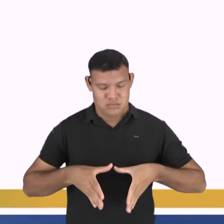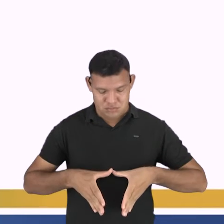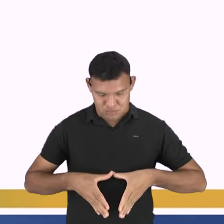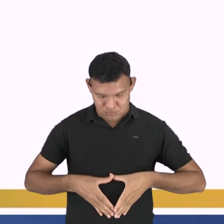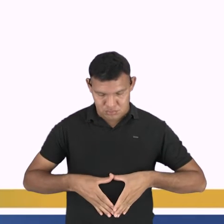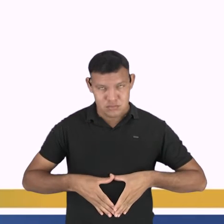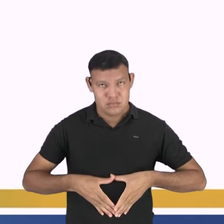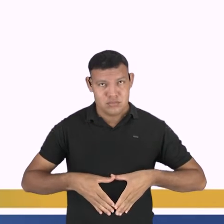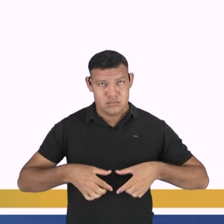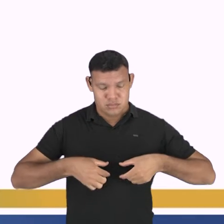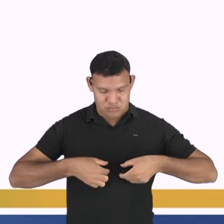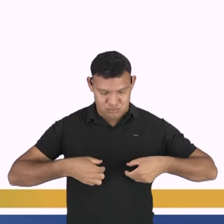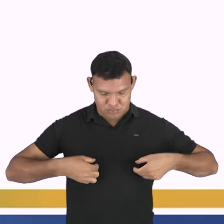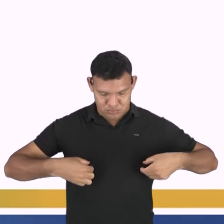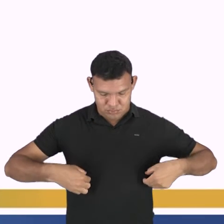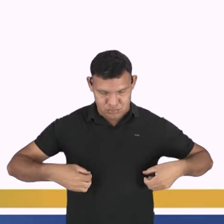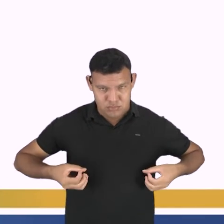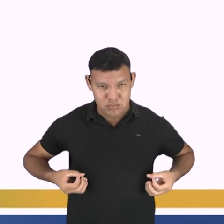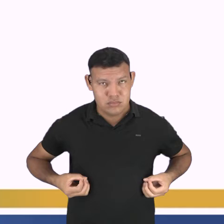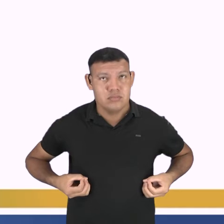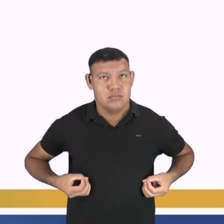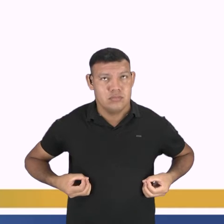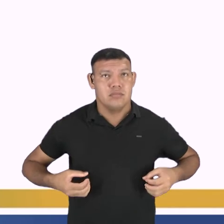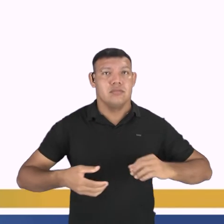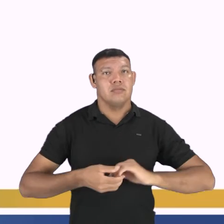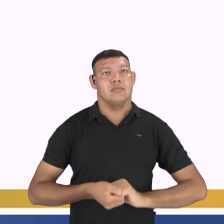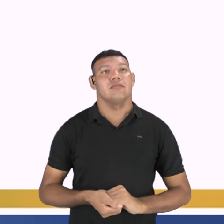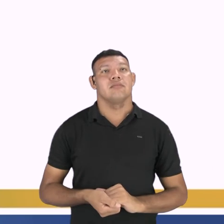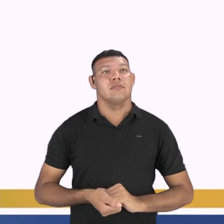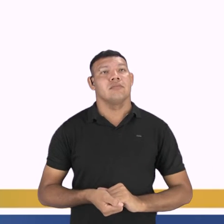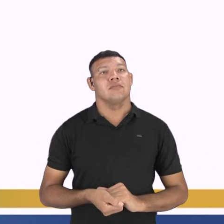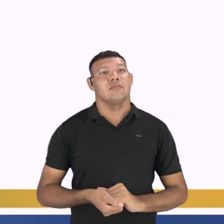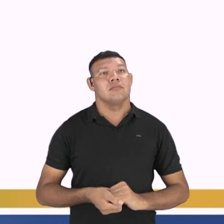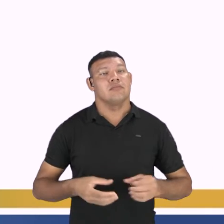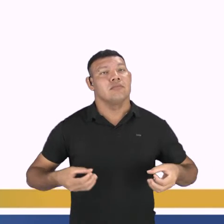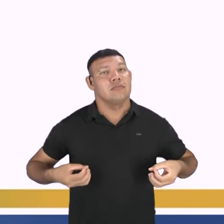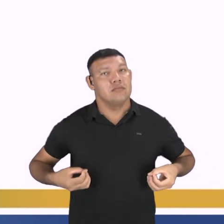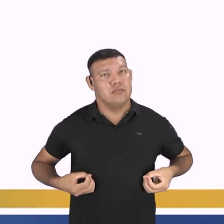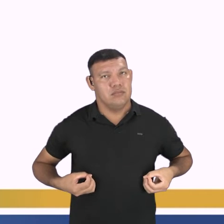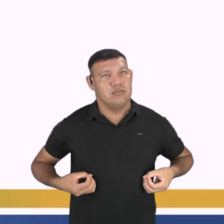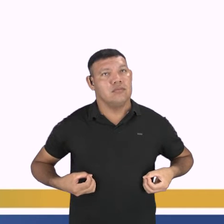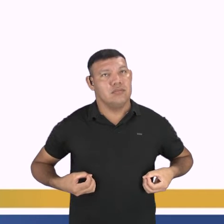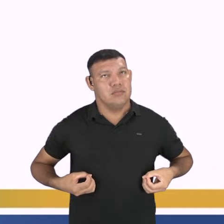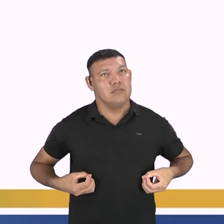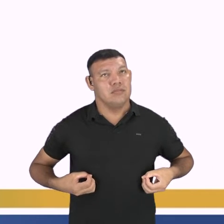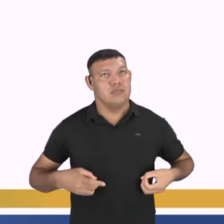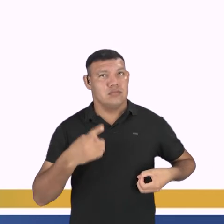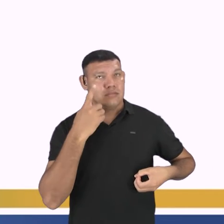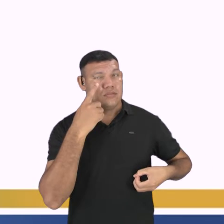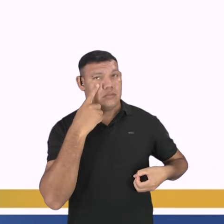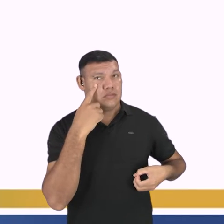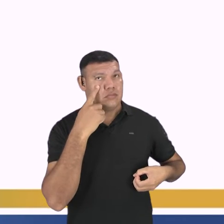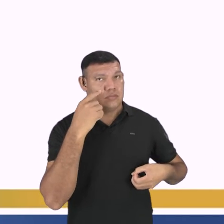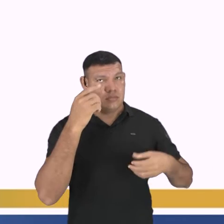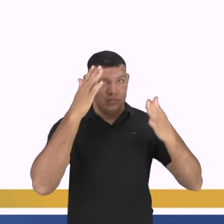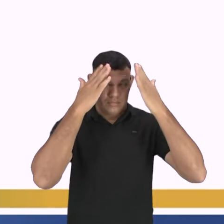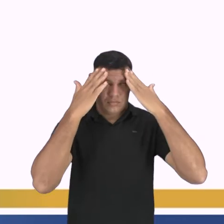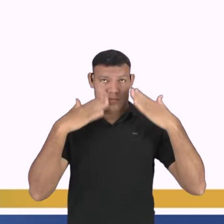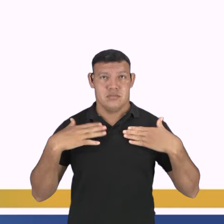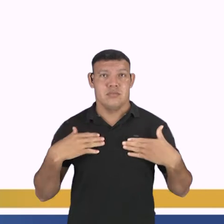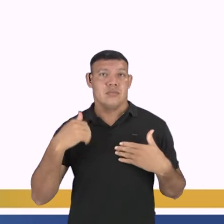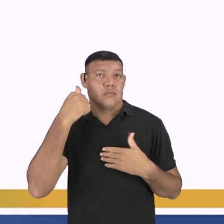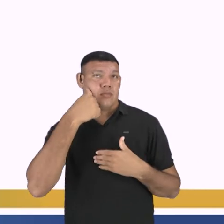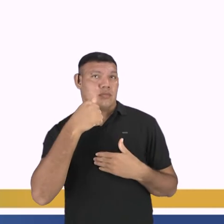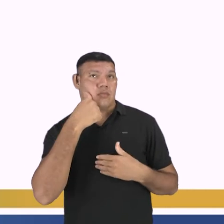os ovários, as tubas uterinas, o útero e a vagina. Os ovários, observa-se, né, no corpo feminino a presença de